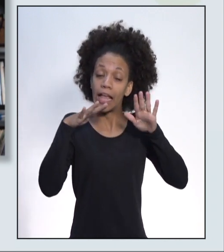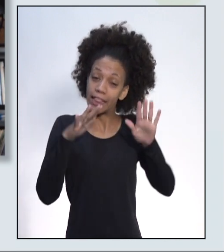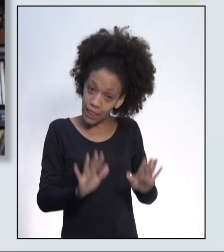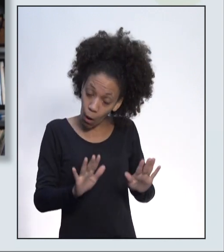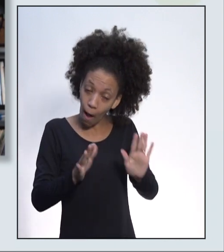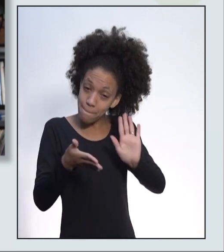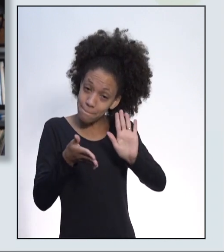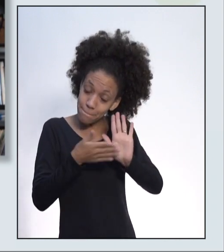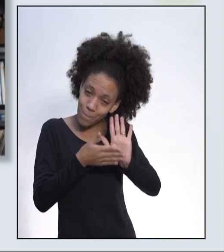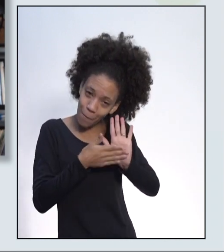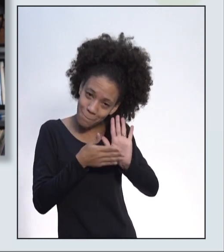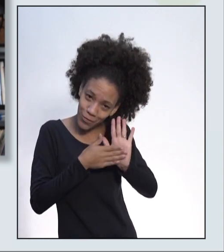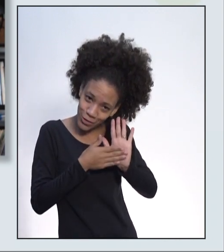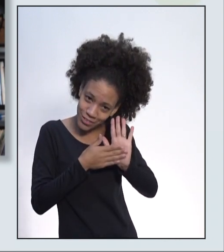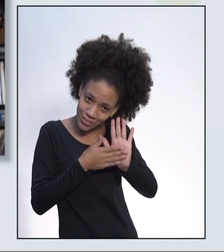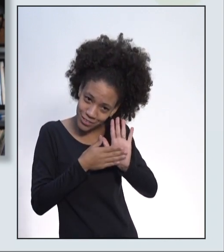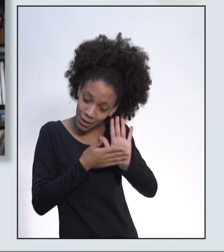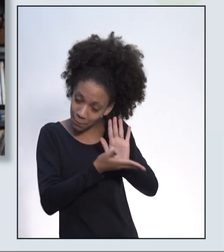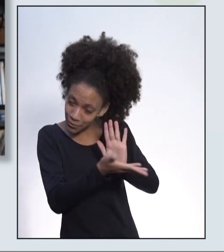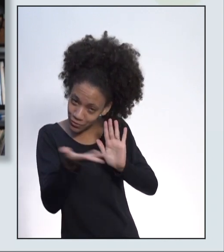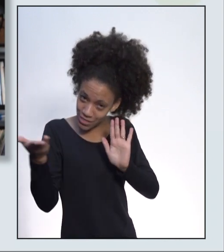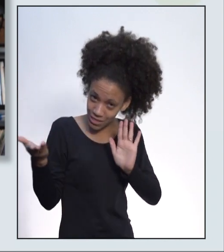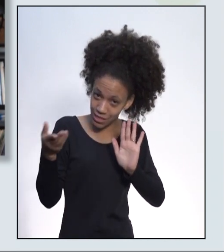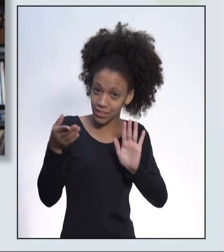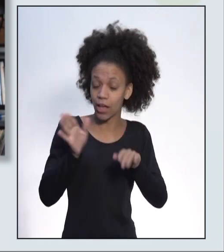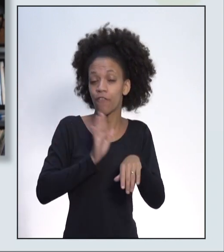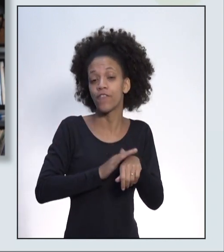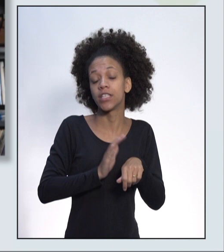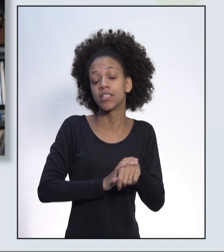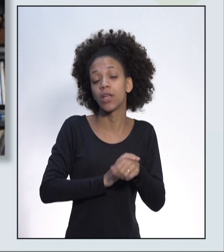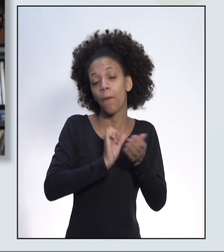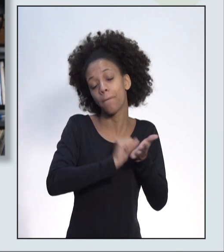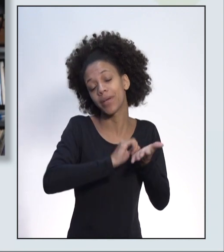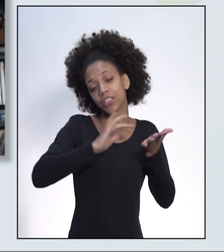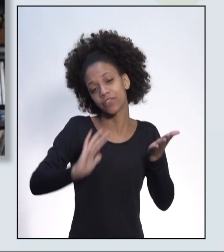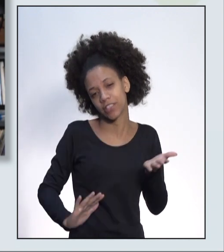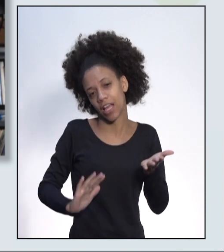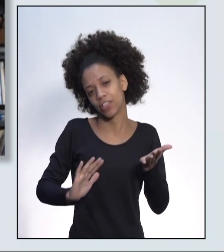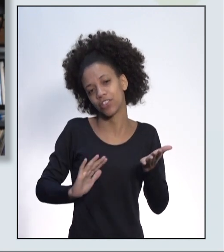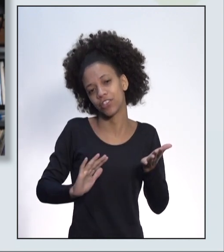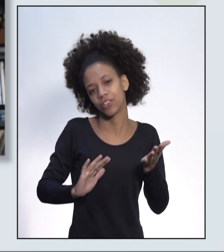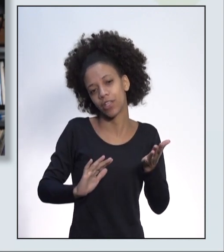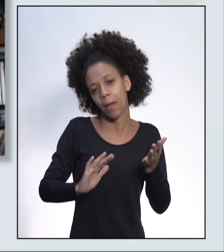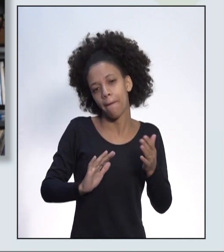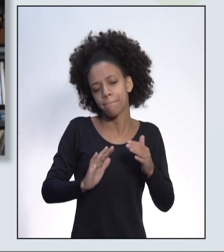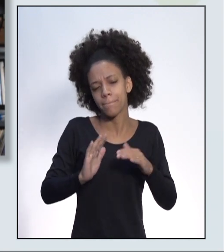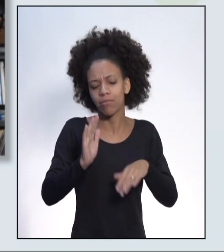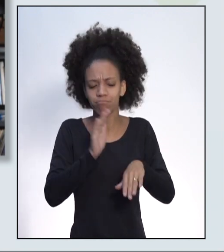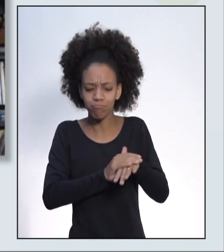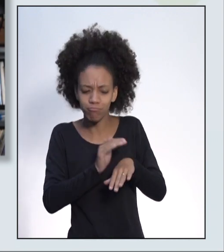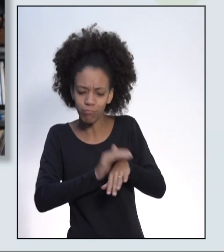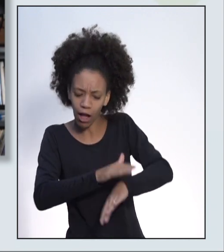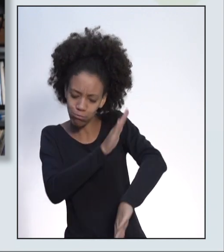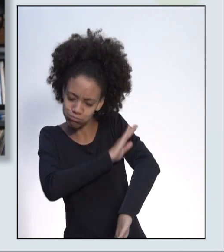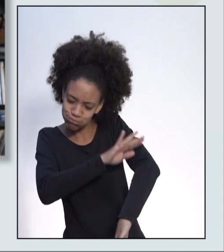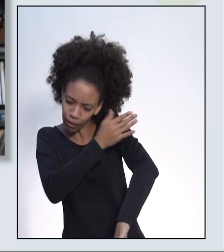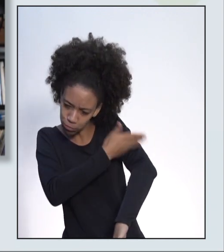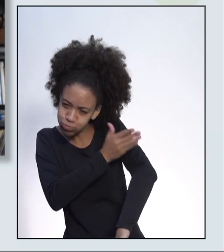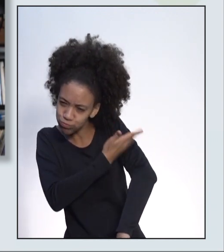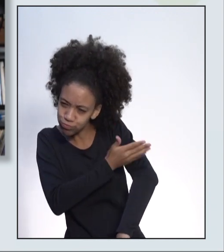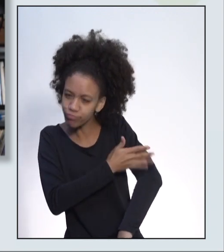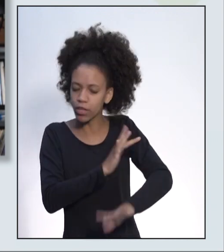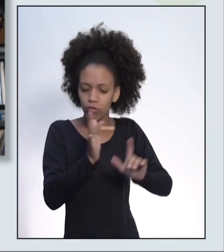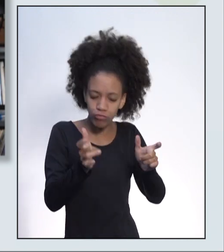então, é que vocês façam uma atividade para exercitar esses 3 superpoderes de observar,